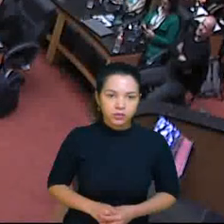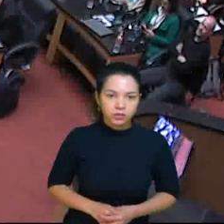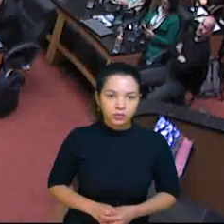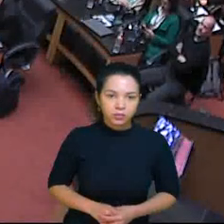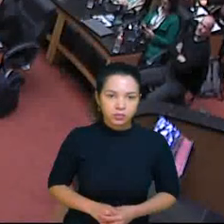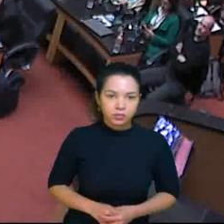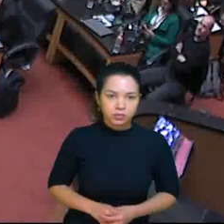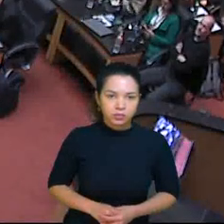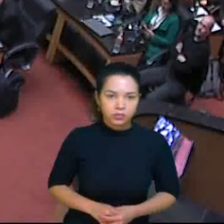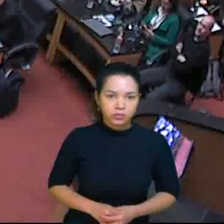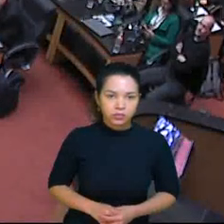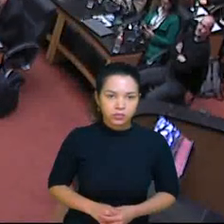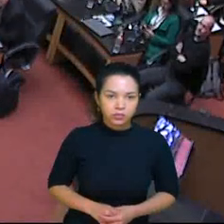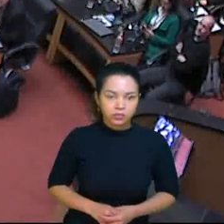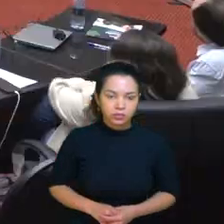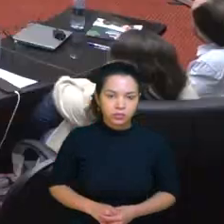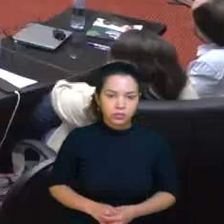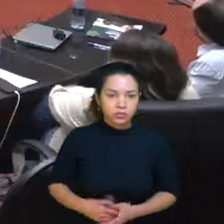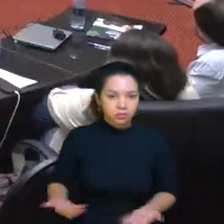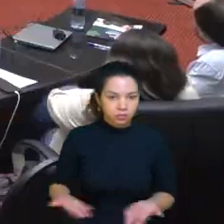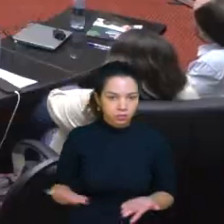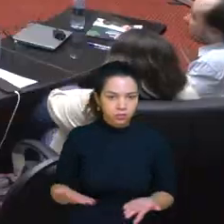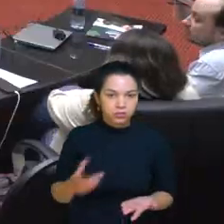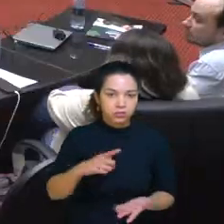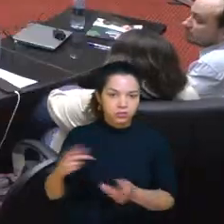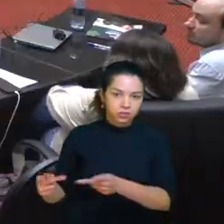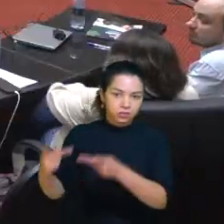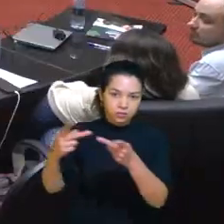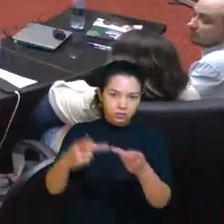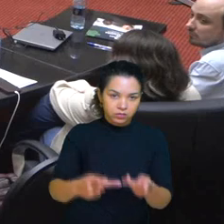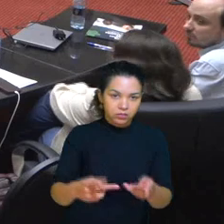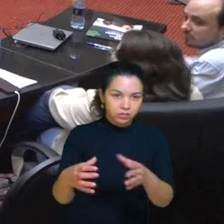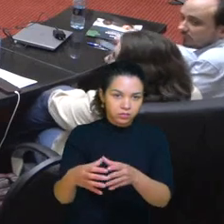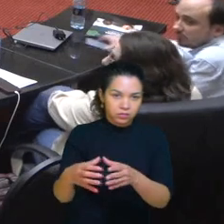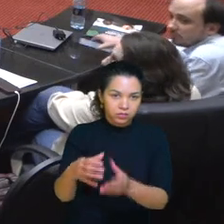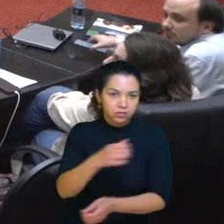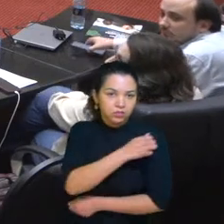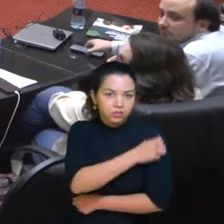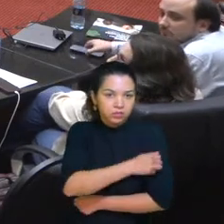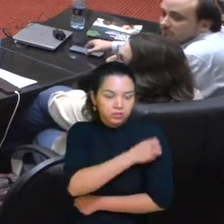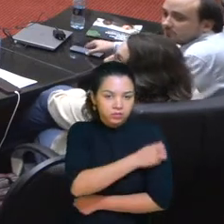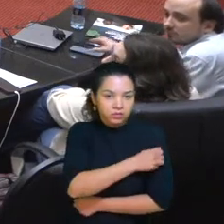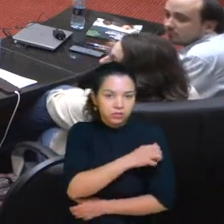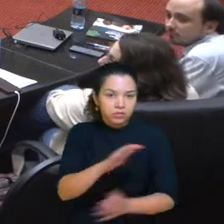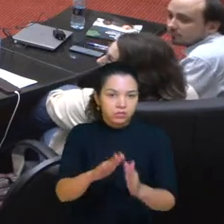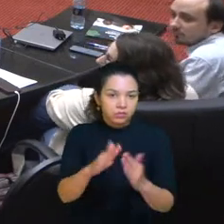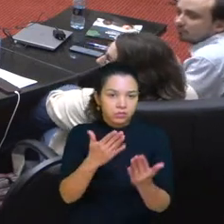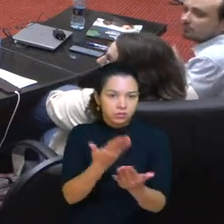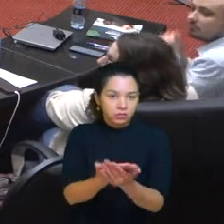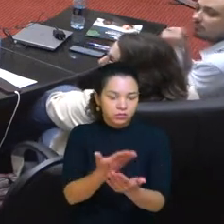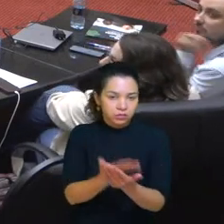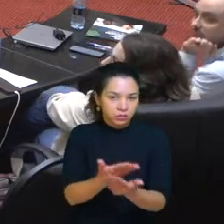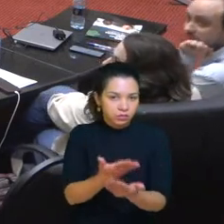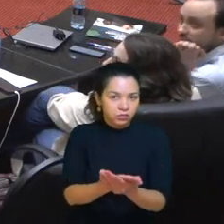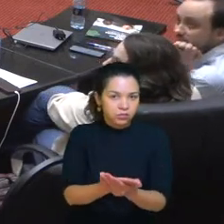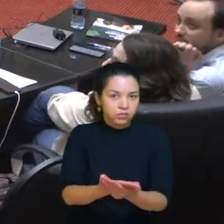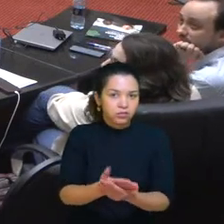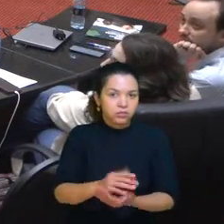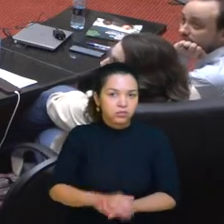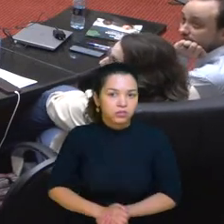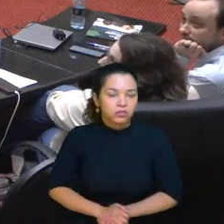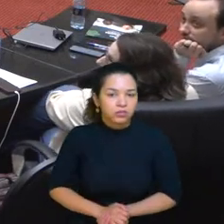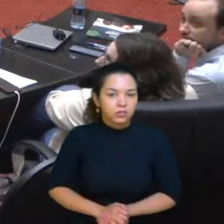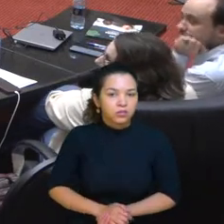também nós temos a visita de uma turma de estudantes aqui de uma escola e é muito comum que a gente